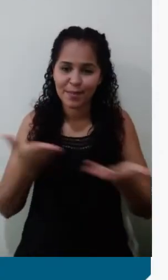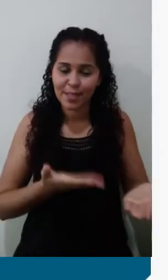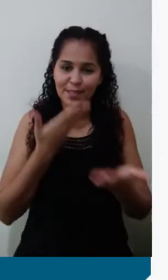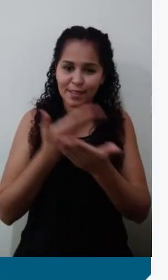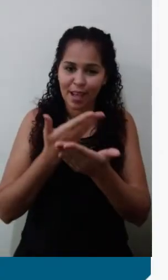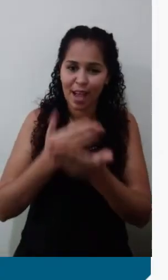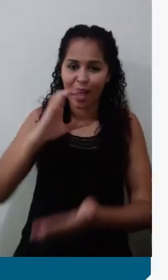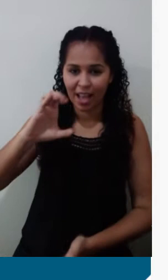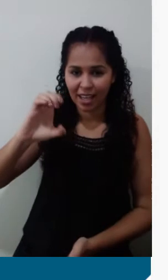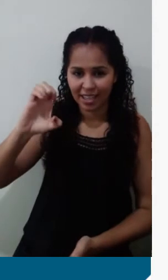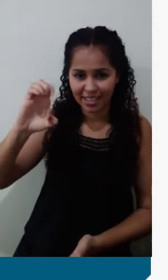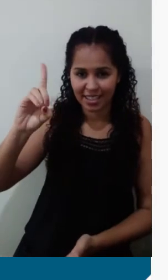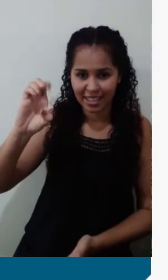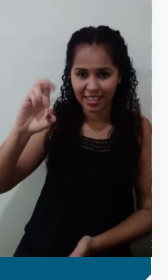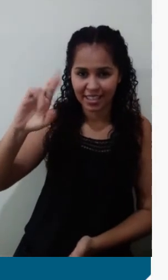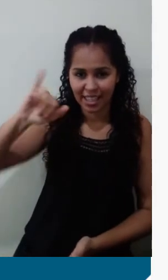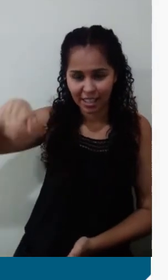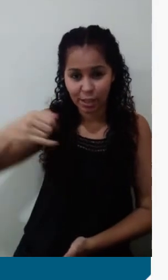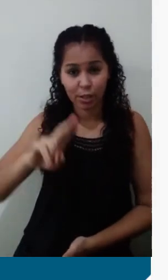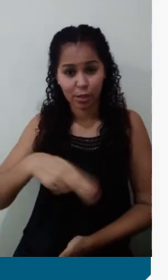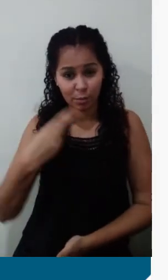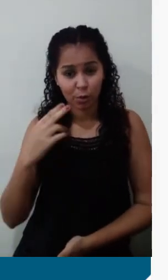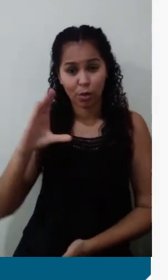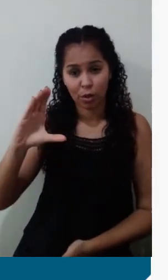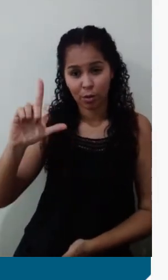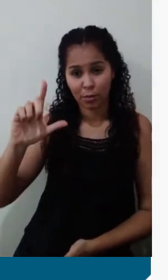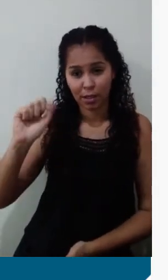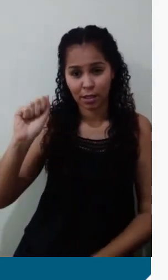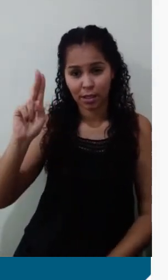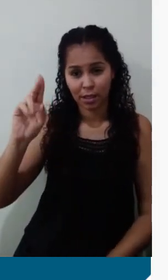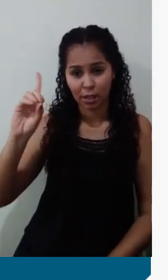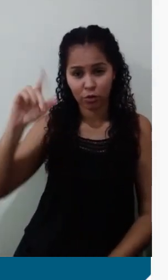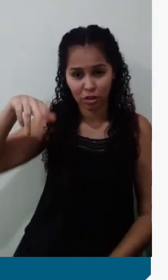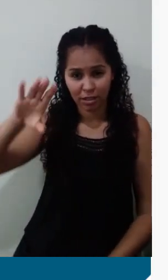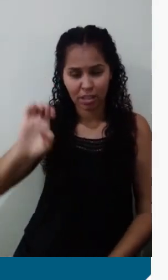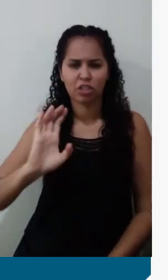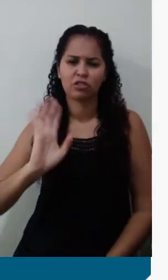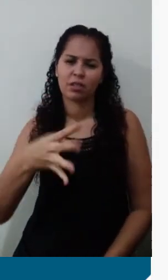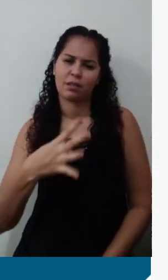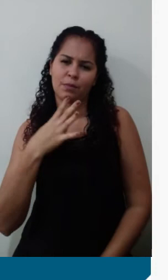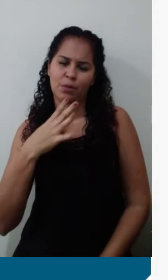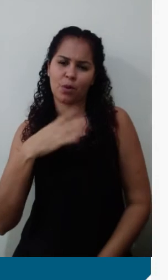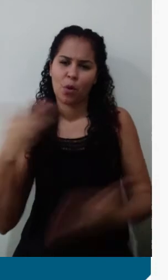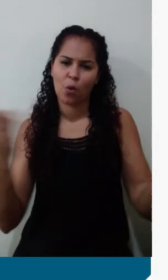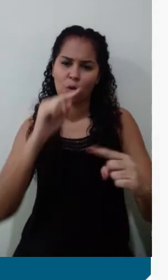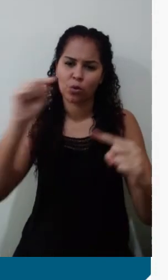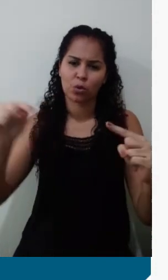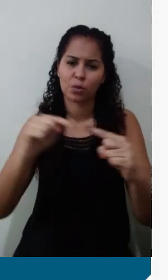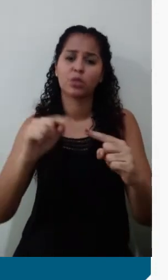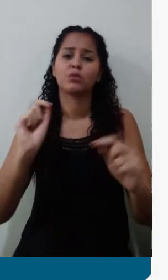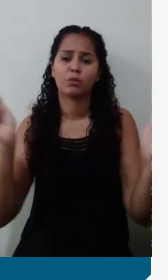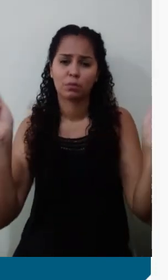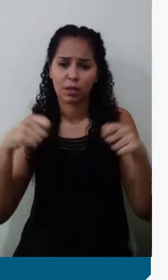Oi, pessoal, bem-vindos a mais uma aula do CEDERJ. Meu nome é Claudine, vocês já me conhecem, e hoje o meu objetivo é falar sobre